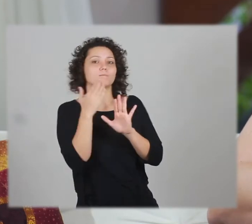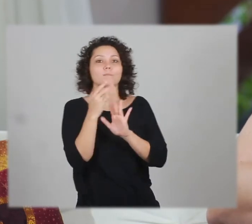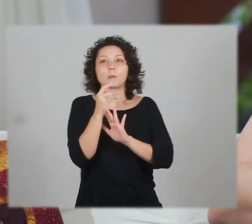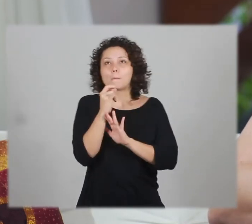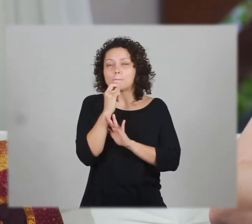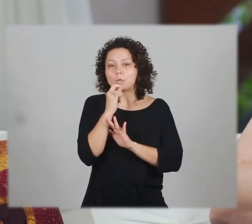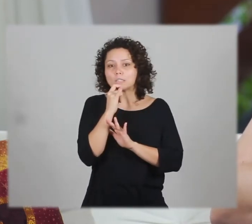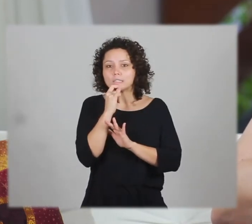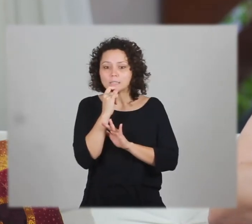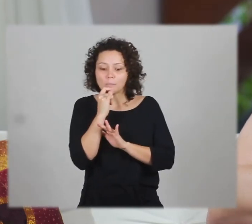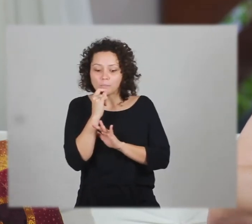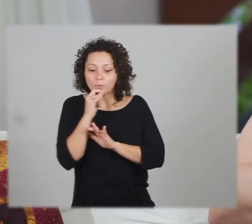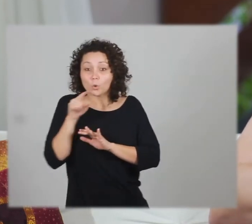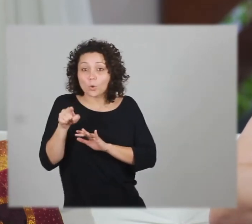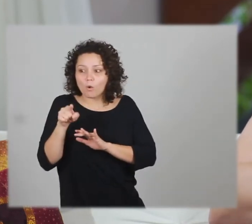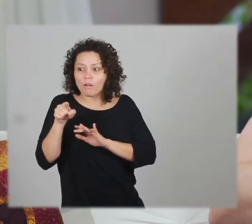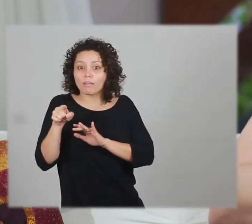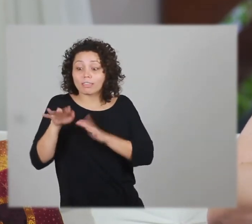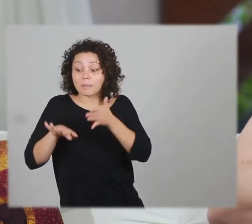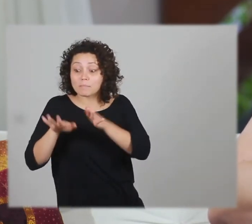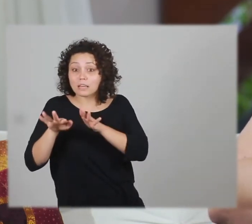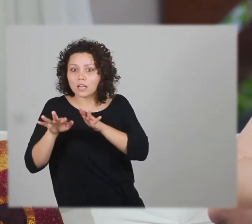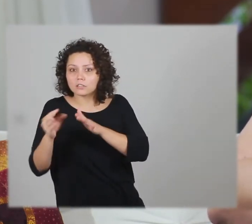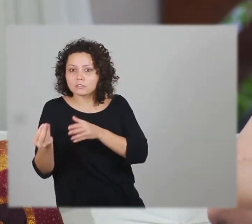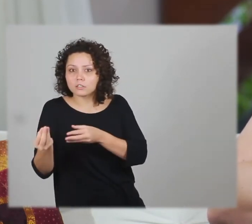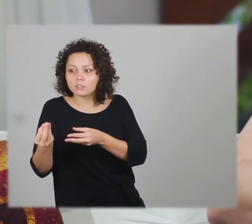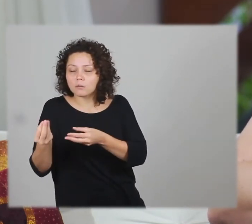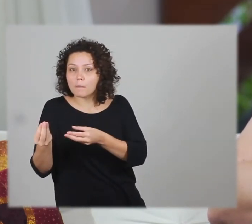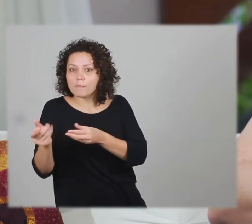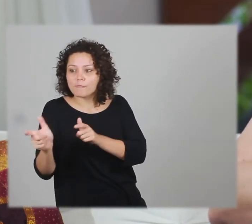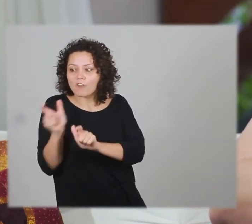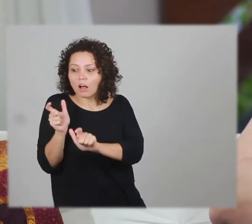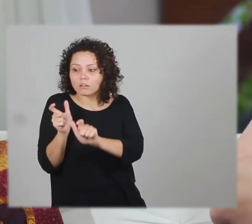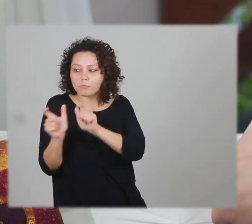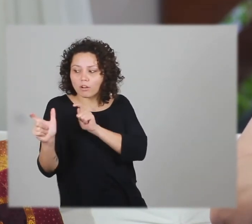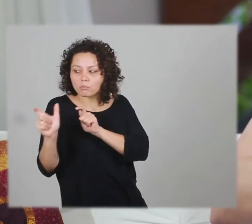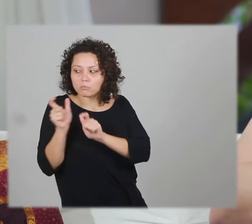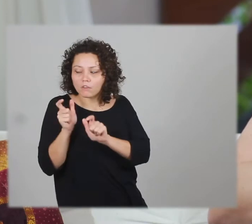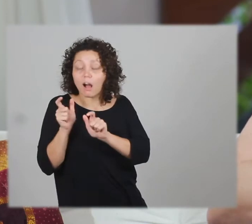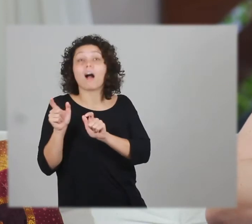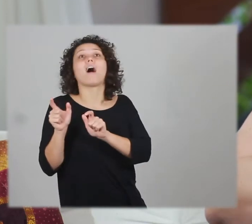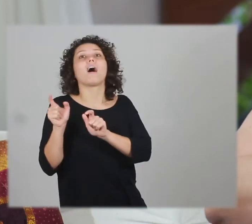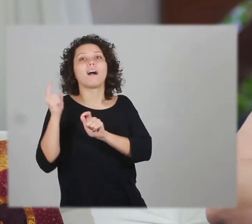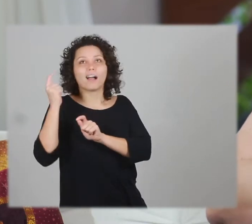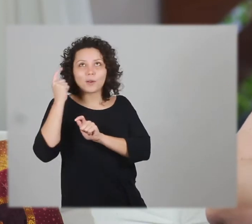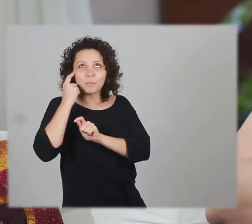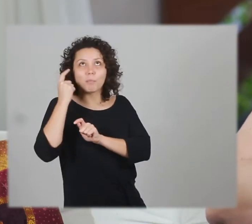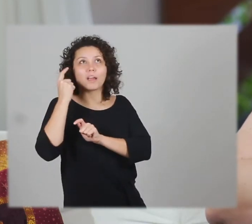podem gerar ideias para pesquisas quantitativas. A partir do que é falado na qualitativa, a gente pode pensar